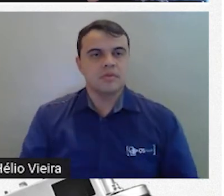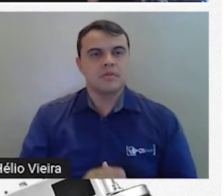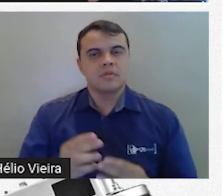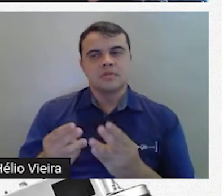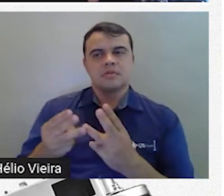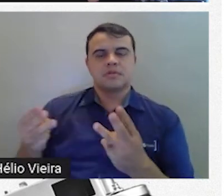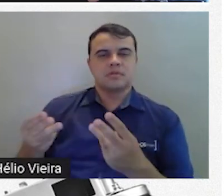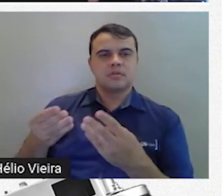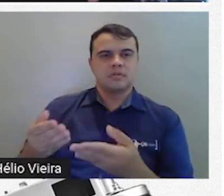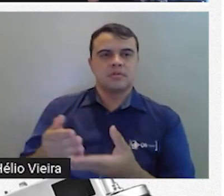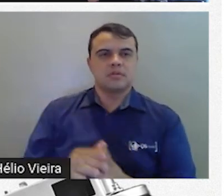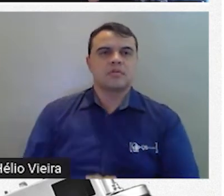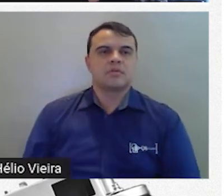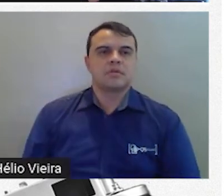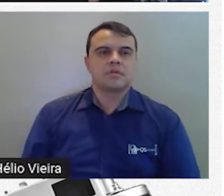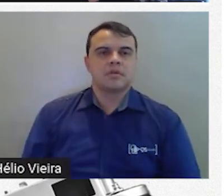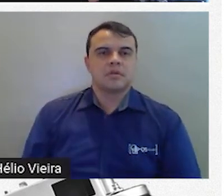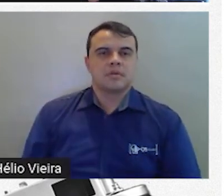chama